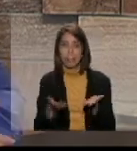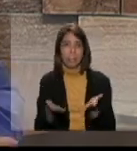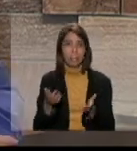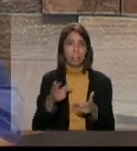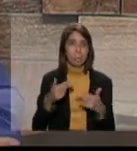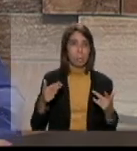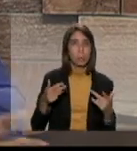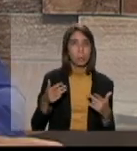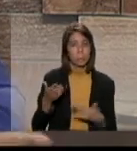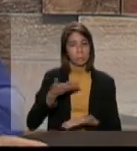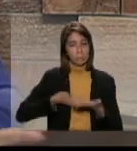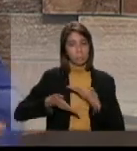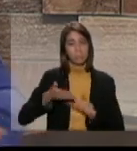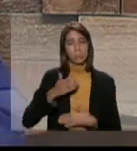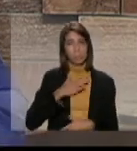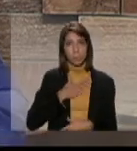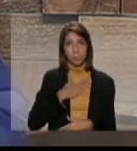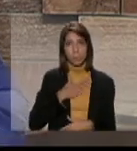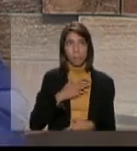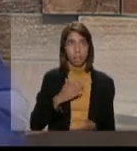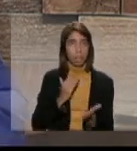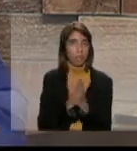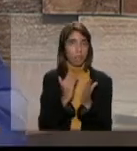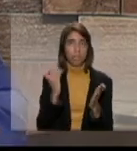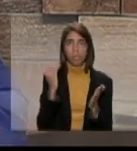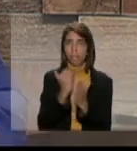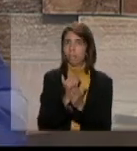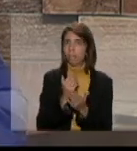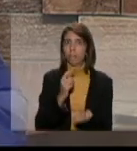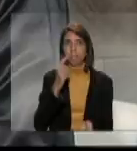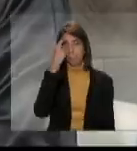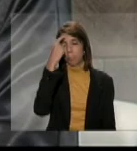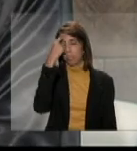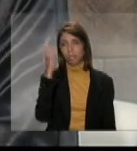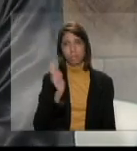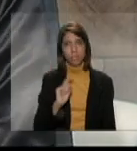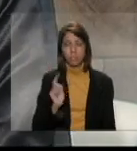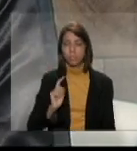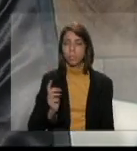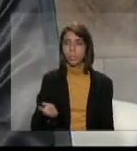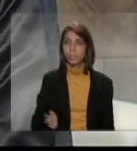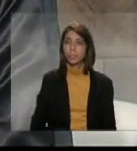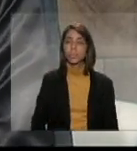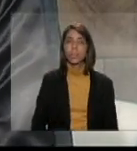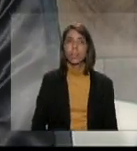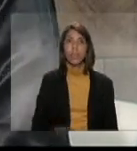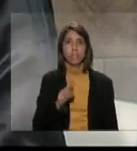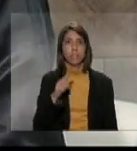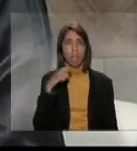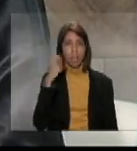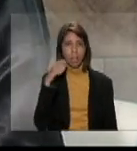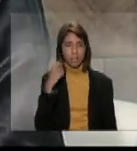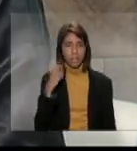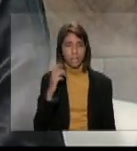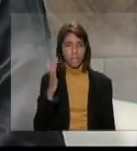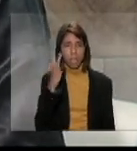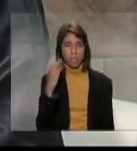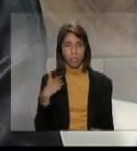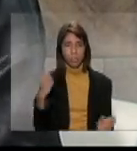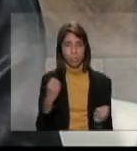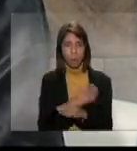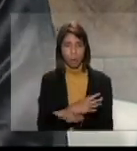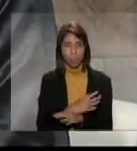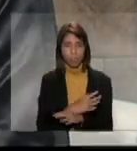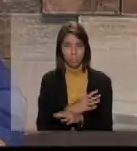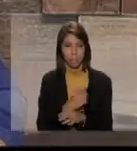vaidosa com peso com isso aqui dessas coisas eu me cuido bastante mas nada exagerado mas nada exagerado você já é a atriz que